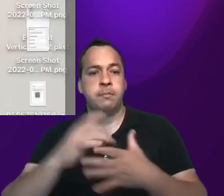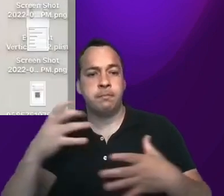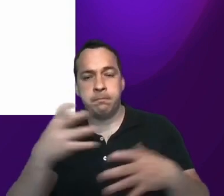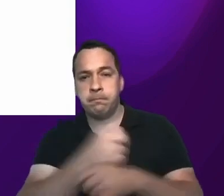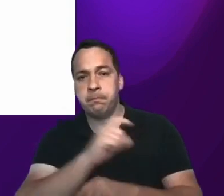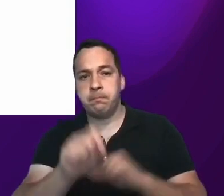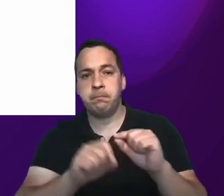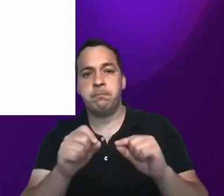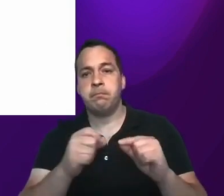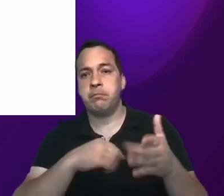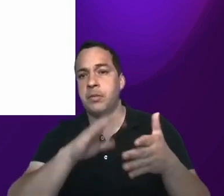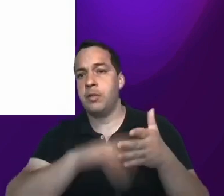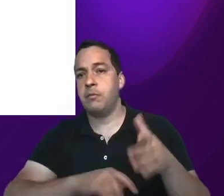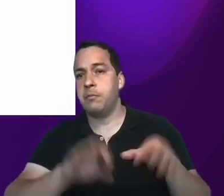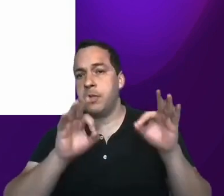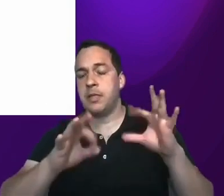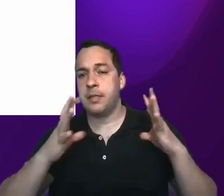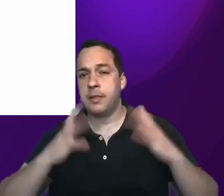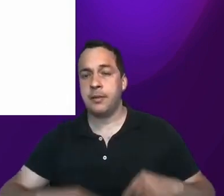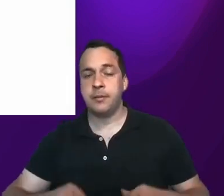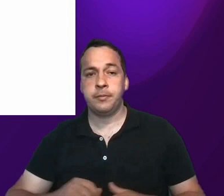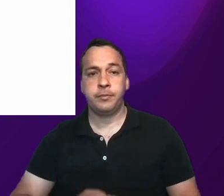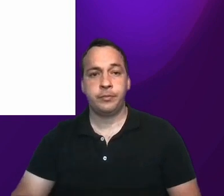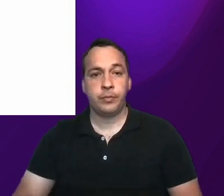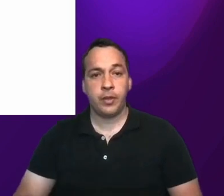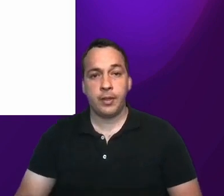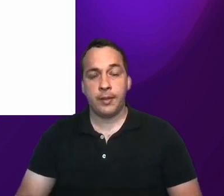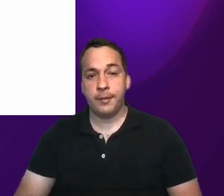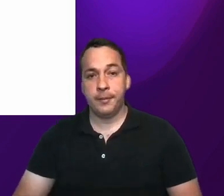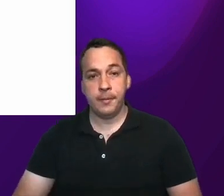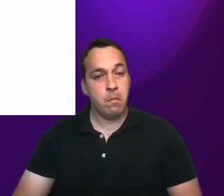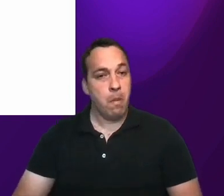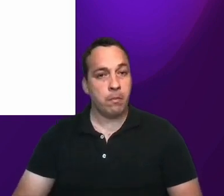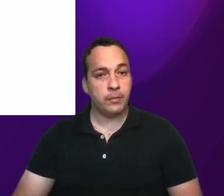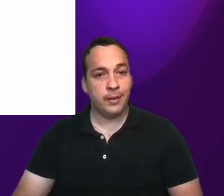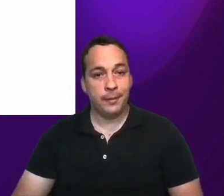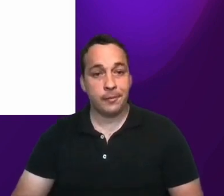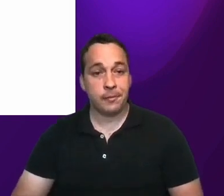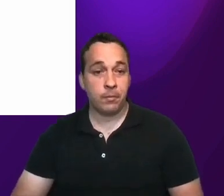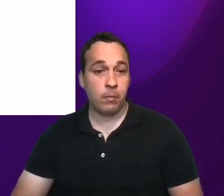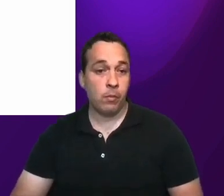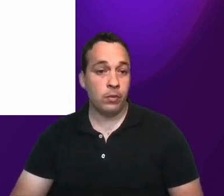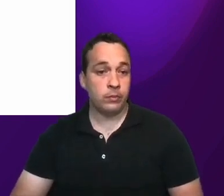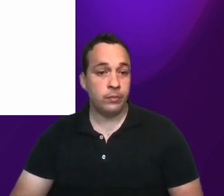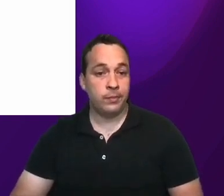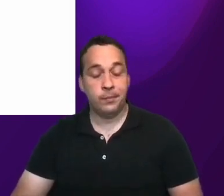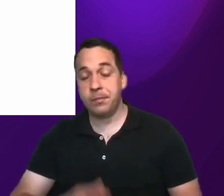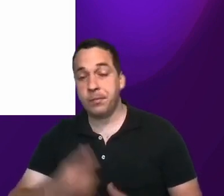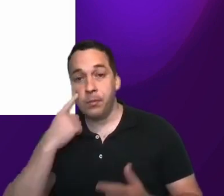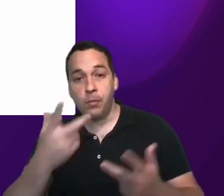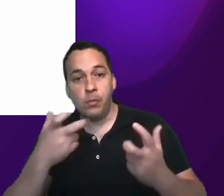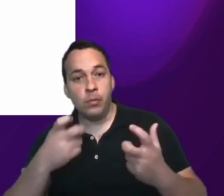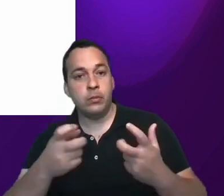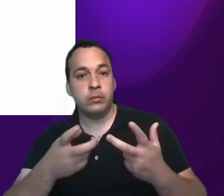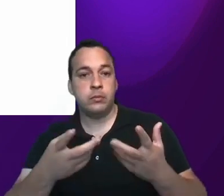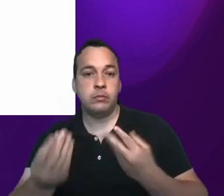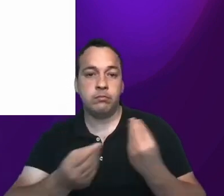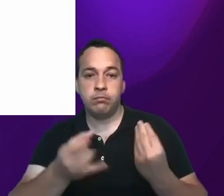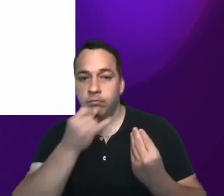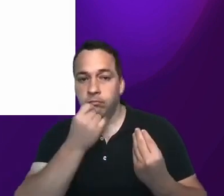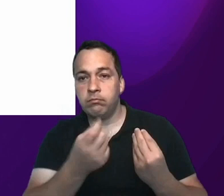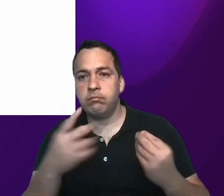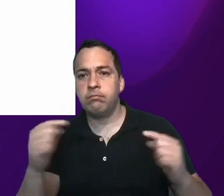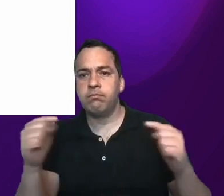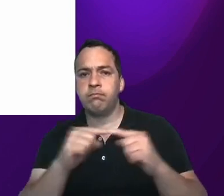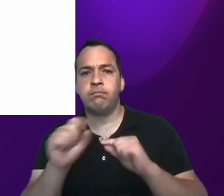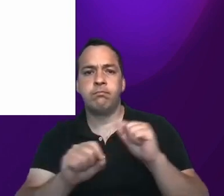realmente removido. E a gente avaliou sintomas como hipotensão, outros sintomas relacionados à